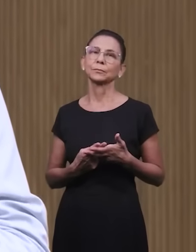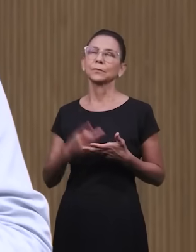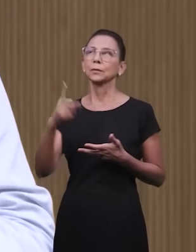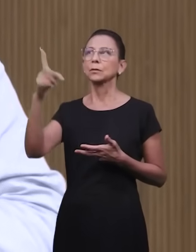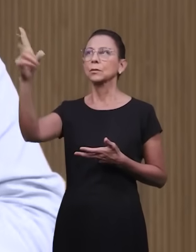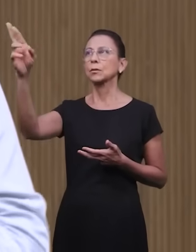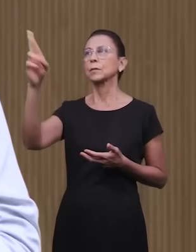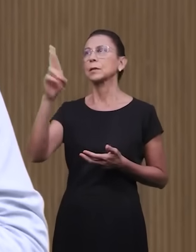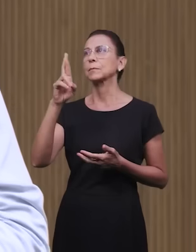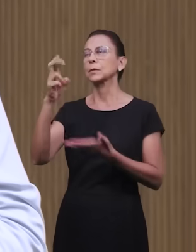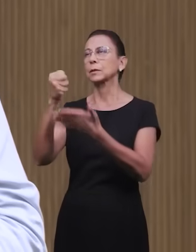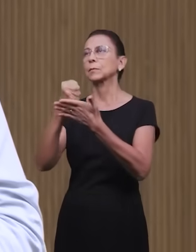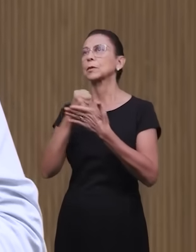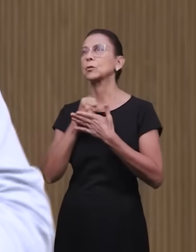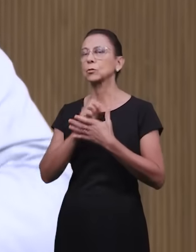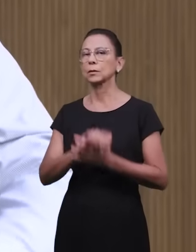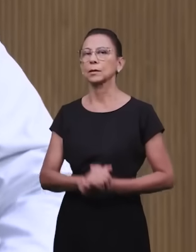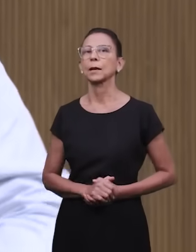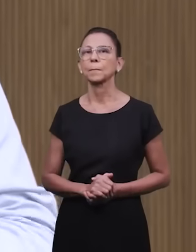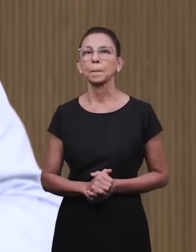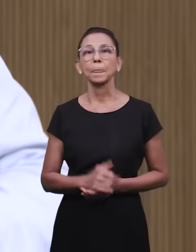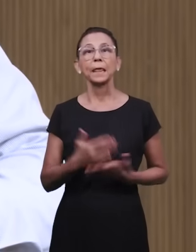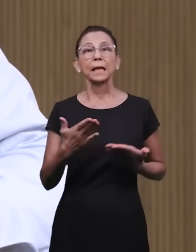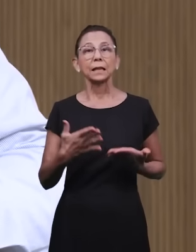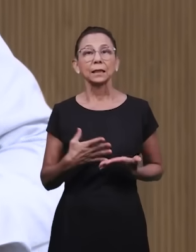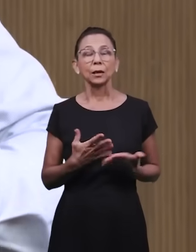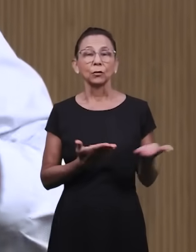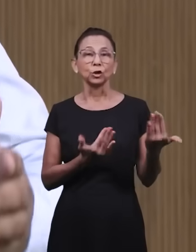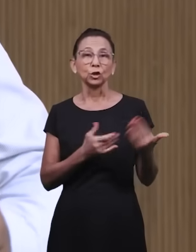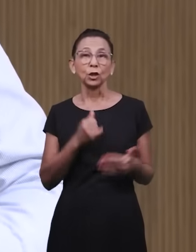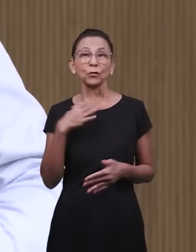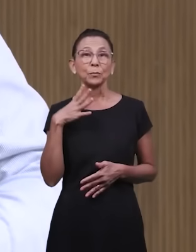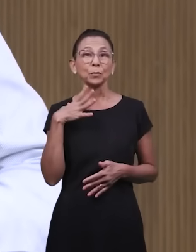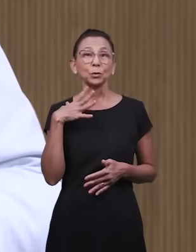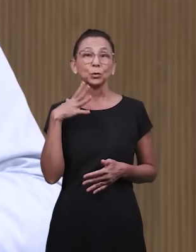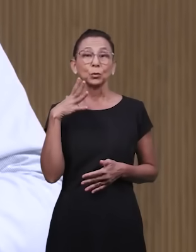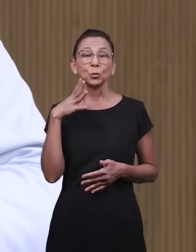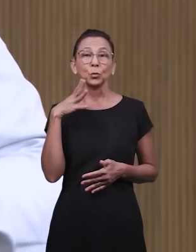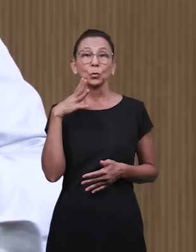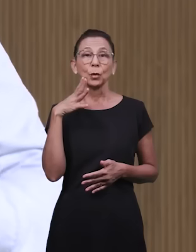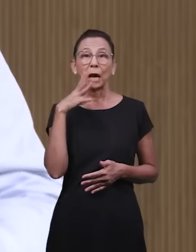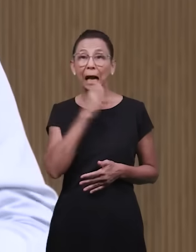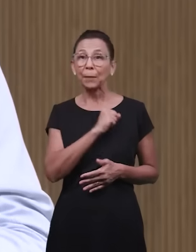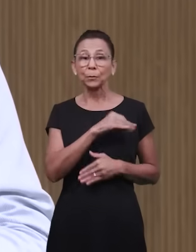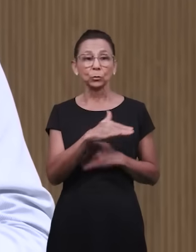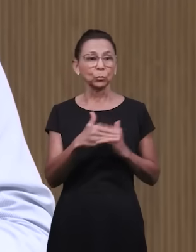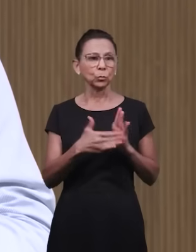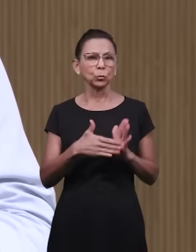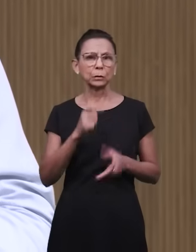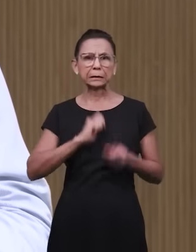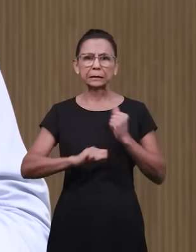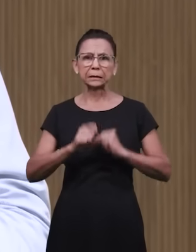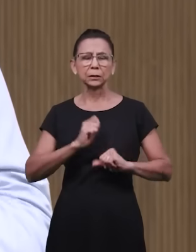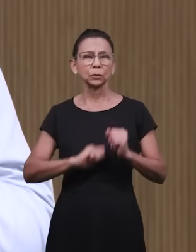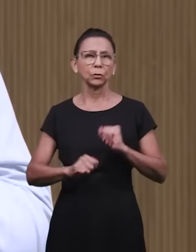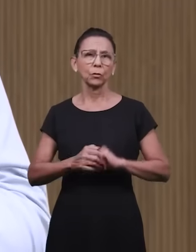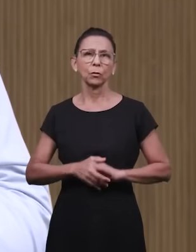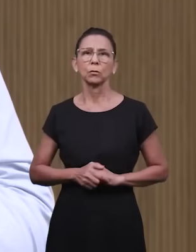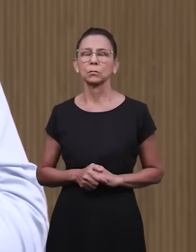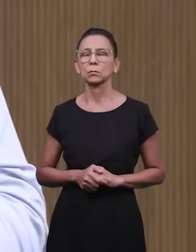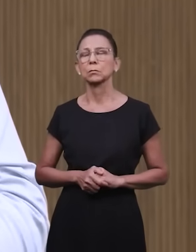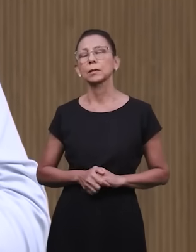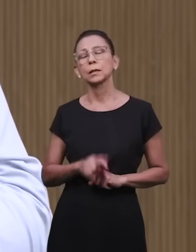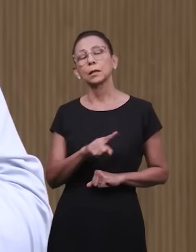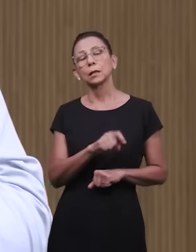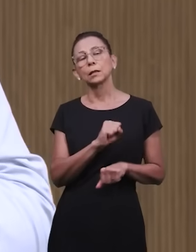jovem, porque nós queremos algo para agora, não é para amanhã. E quando chega esse amanhã e a bênção